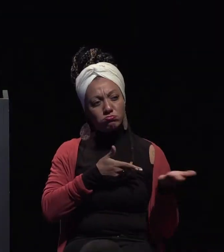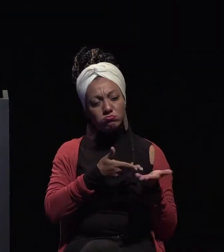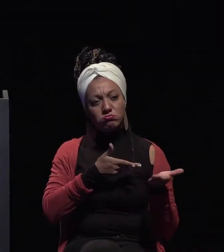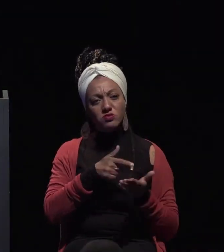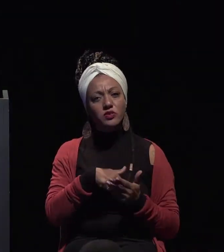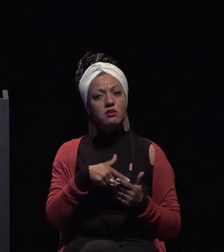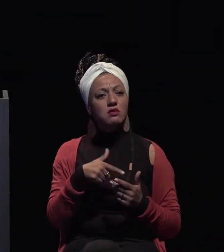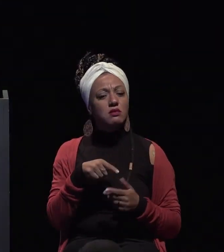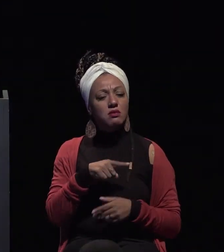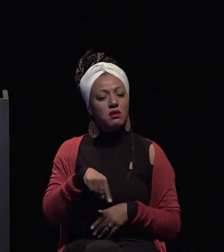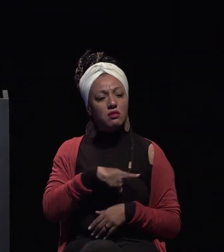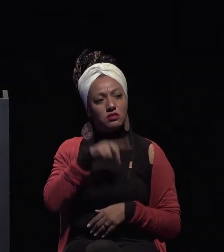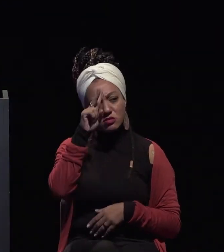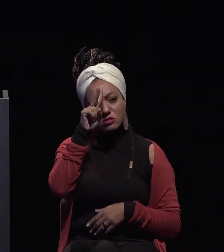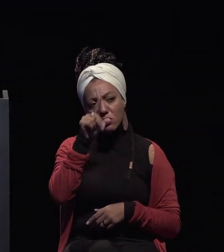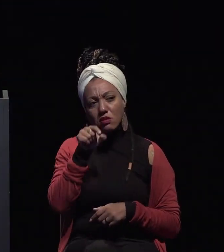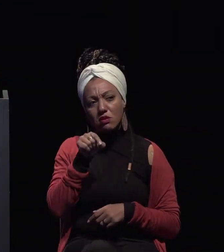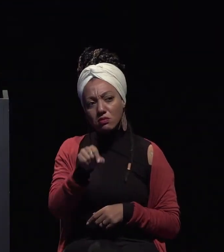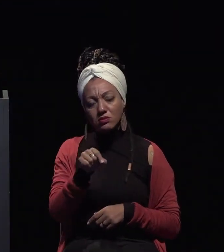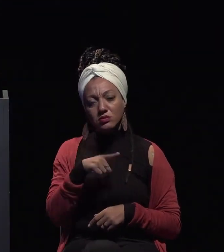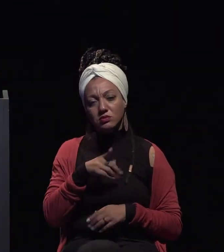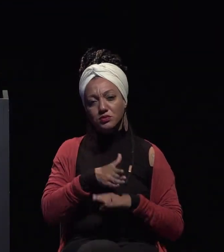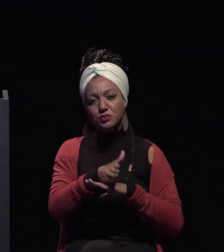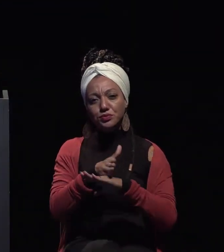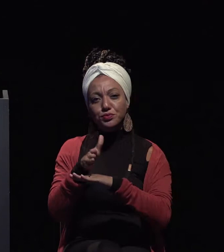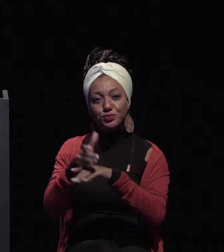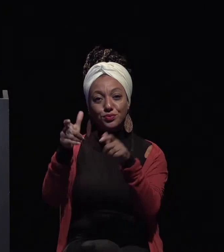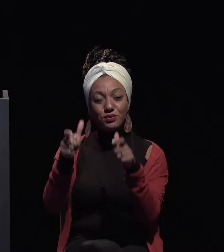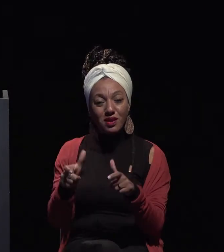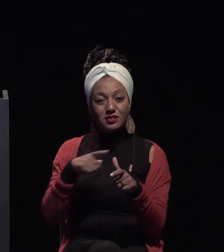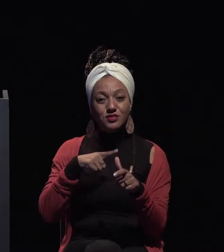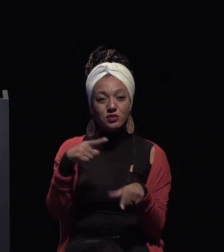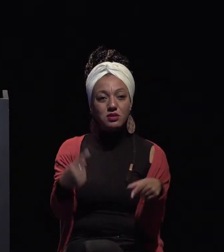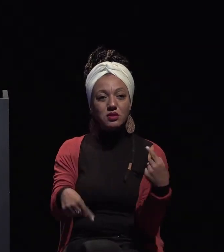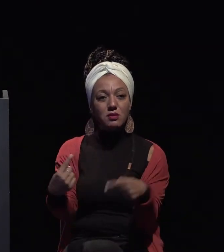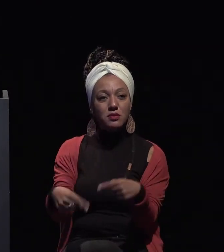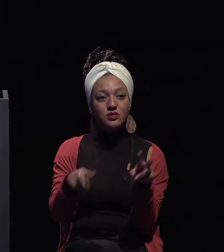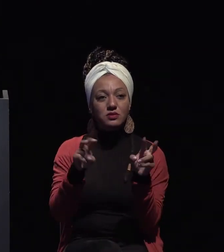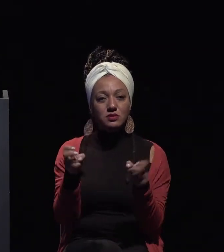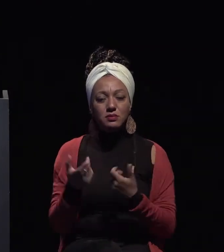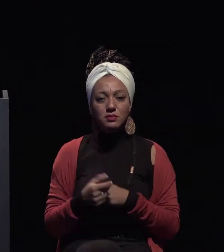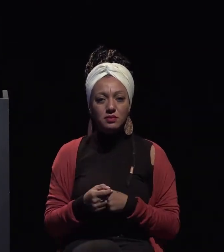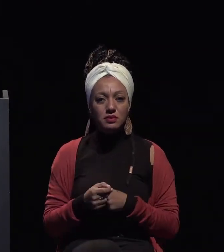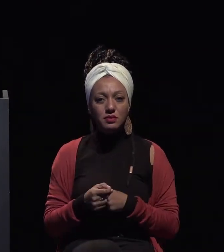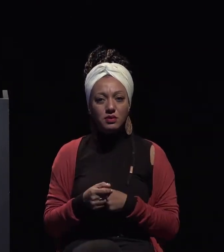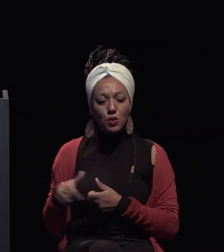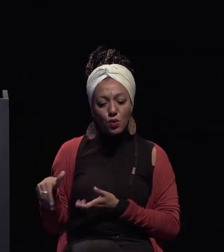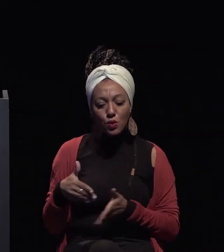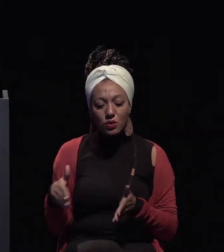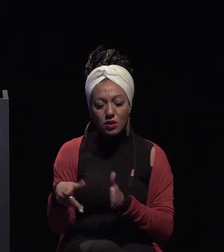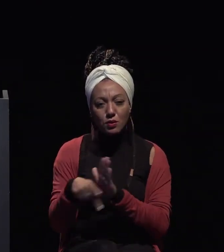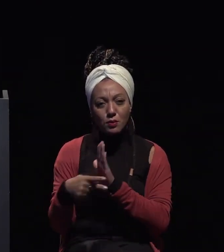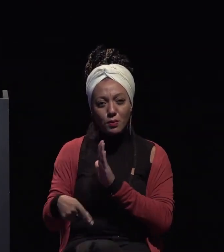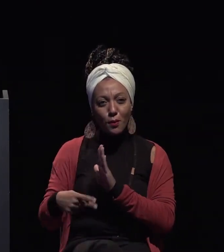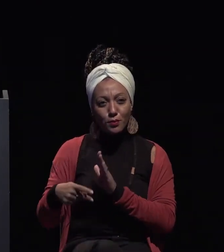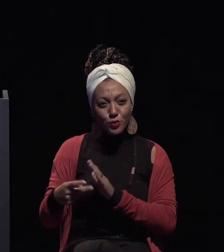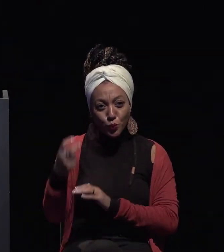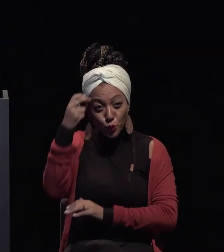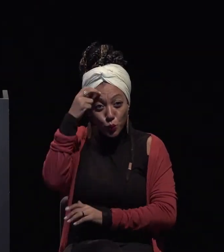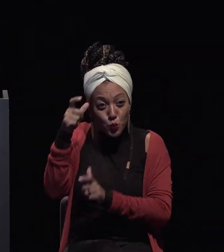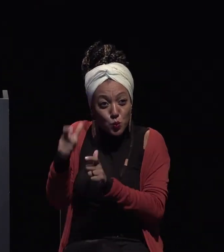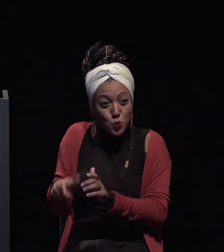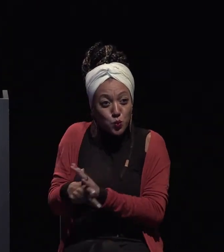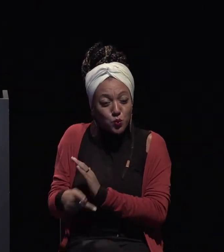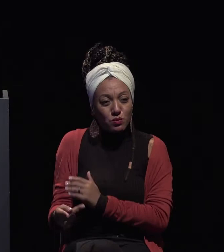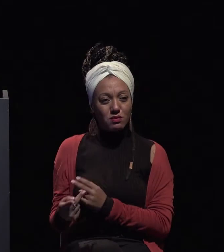algumas reuniões e discussões que falavam sobre isso e questionava, cadê os roteiros étnicos? Cadê o